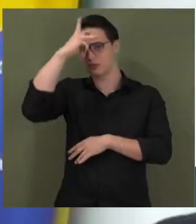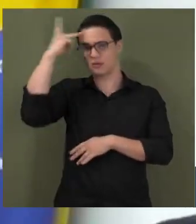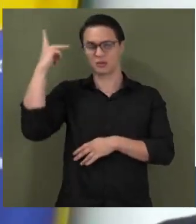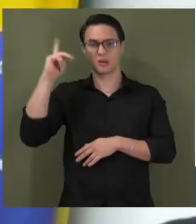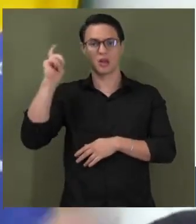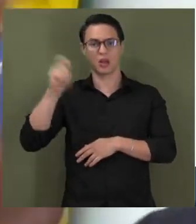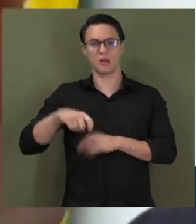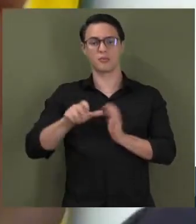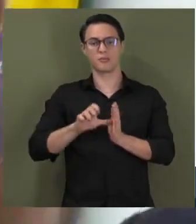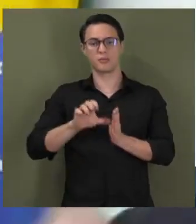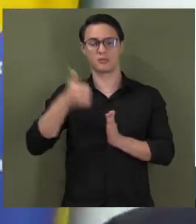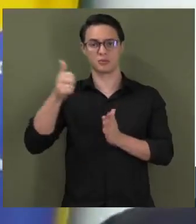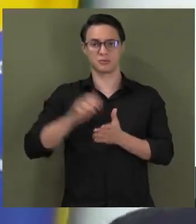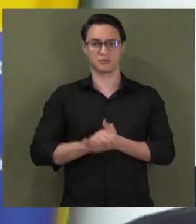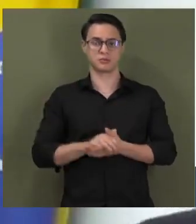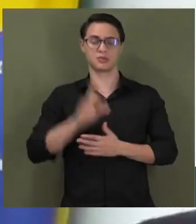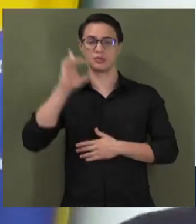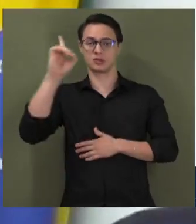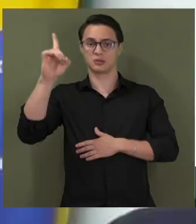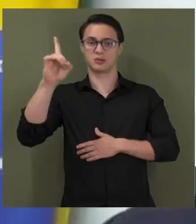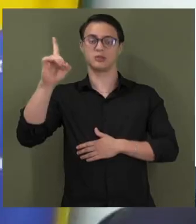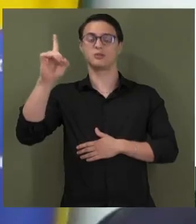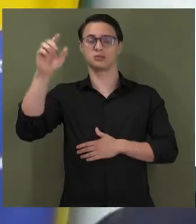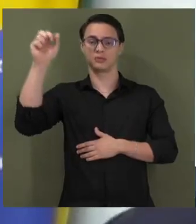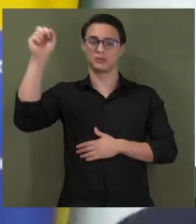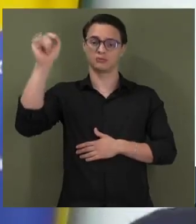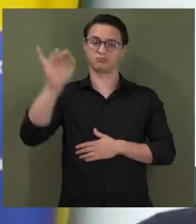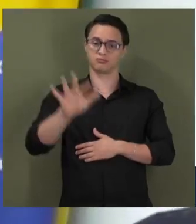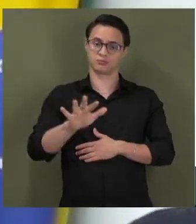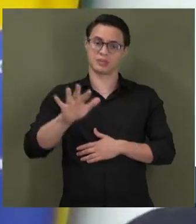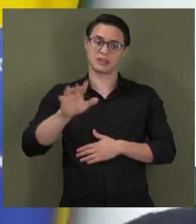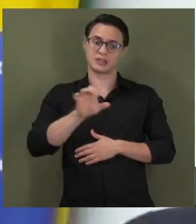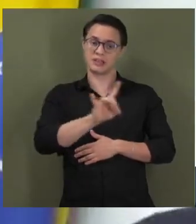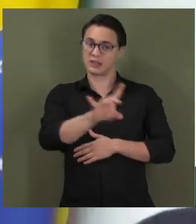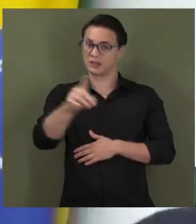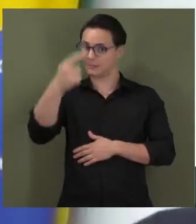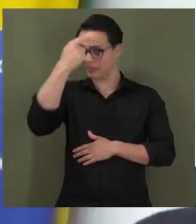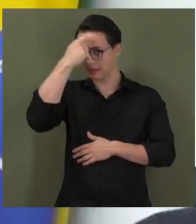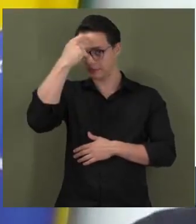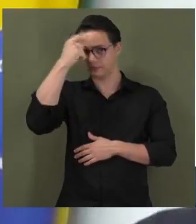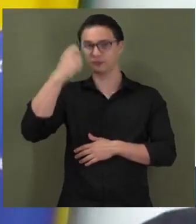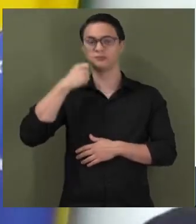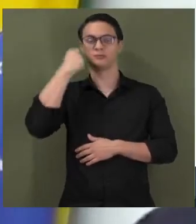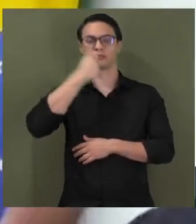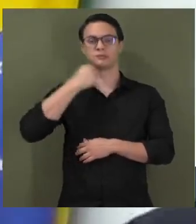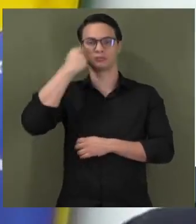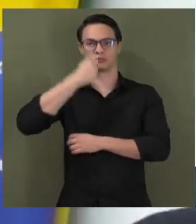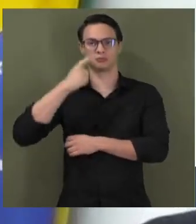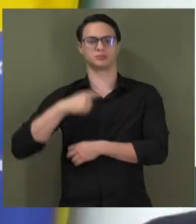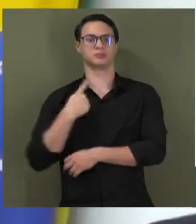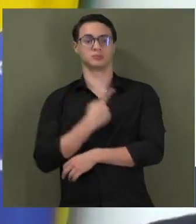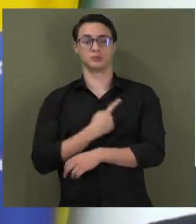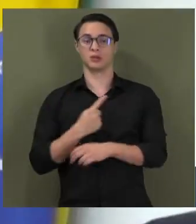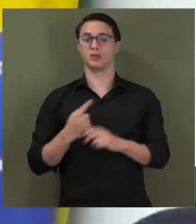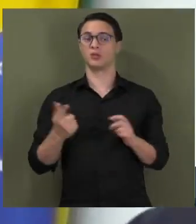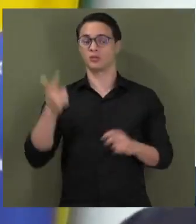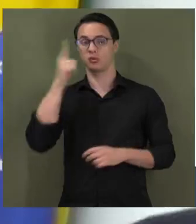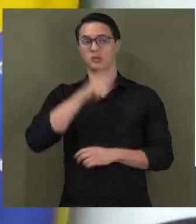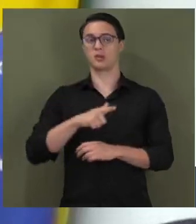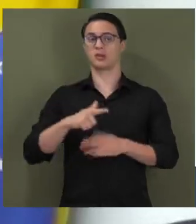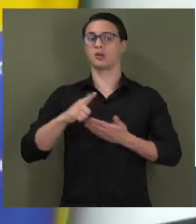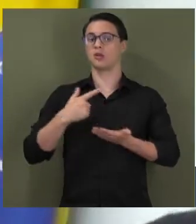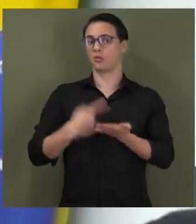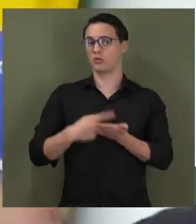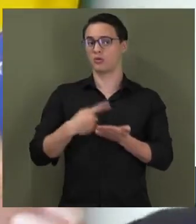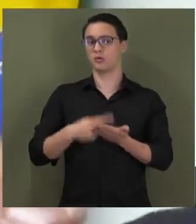primeiros guardiões? Que Deus ilumine cada consciência de cada senador da República, que a gente possa cumprir o nosso papel